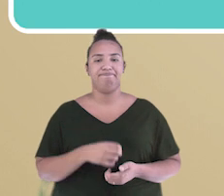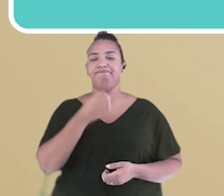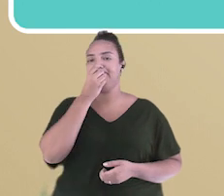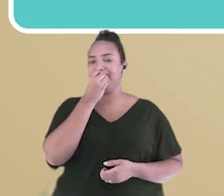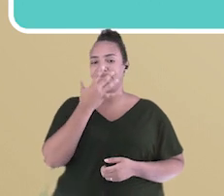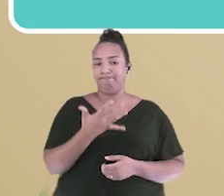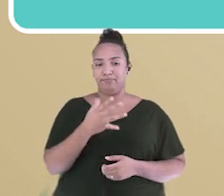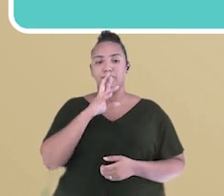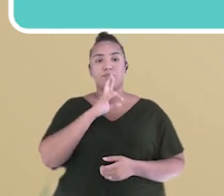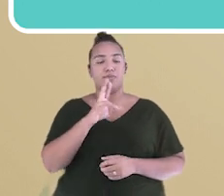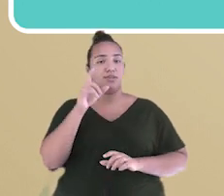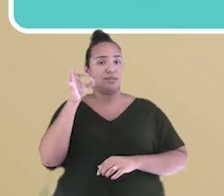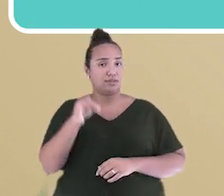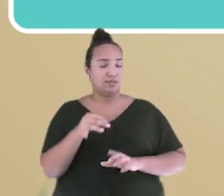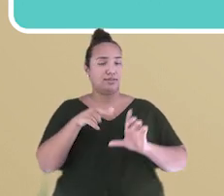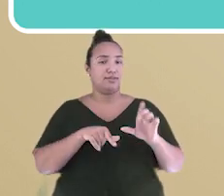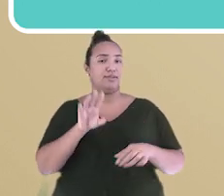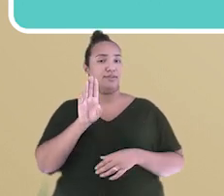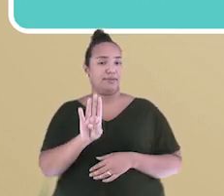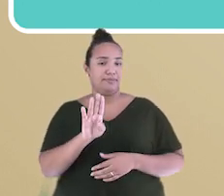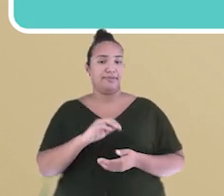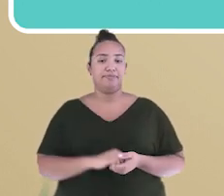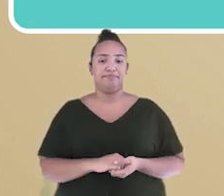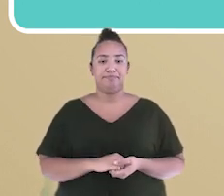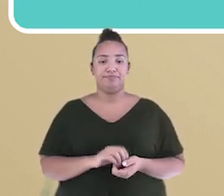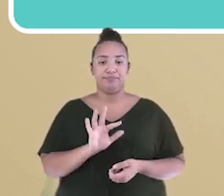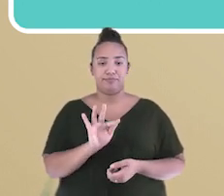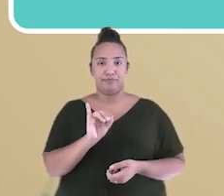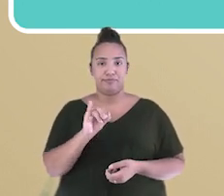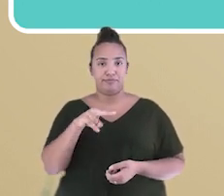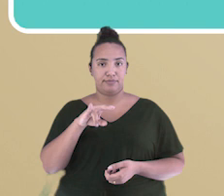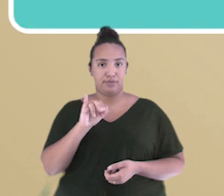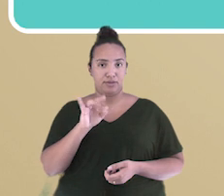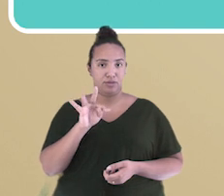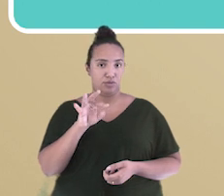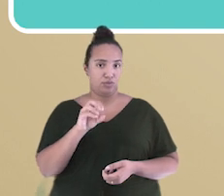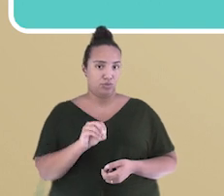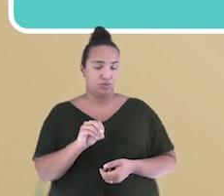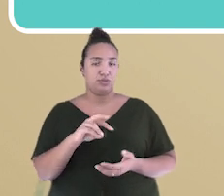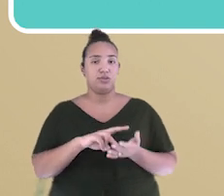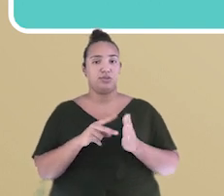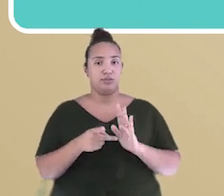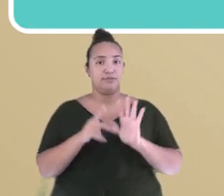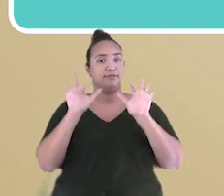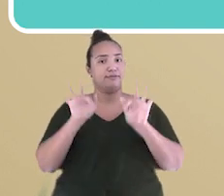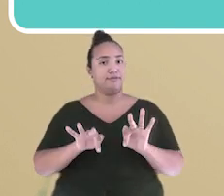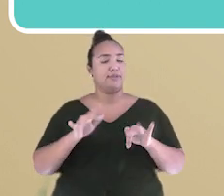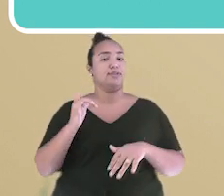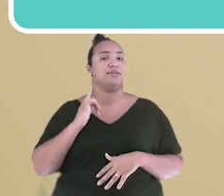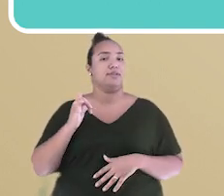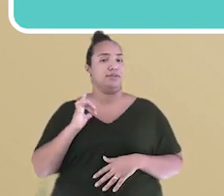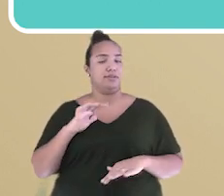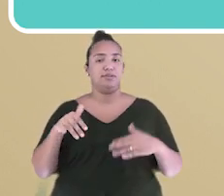Muito bem, novamente a alternativa correta é a letra B. Finito quer dizer que tem fim. Por isso,